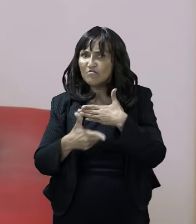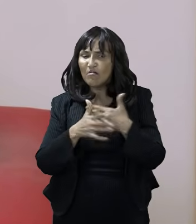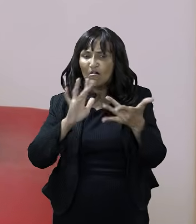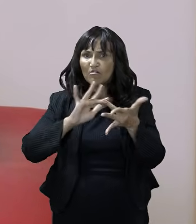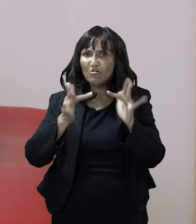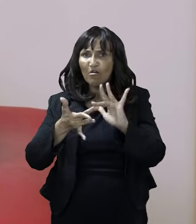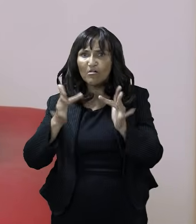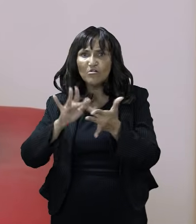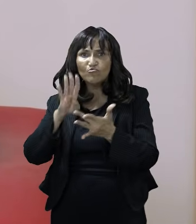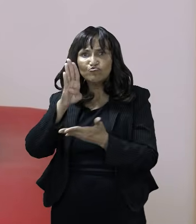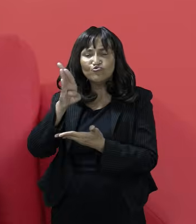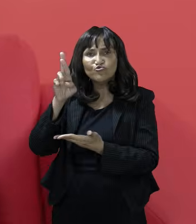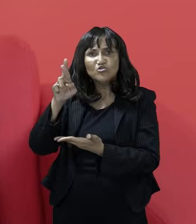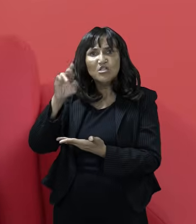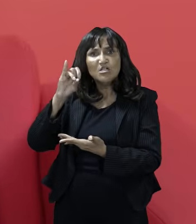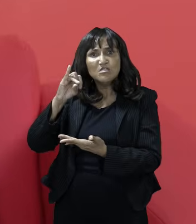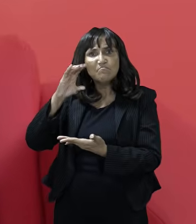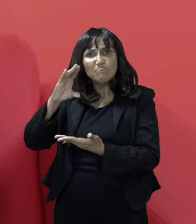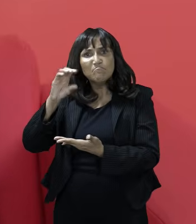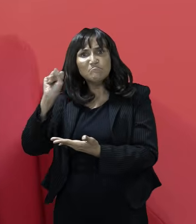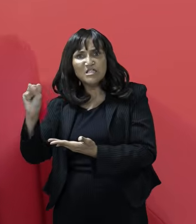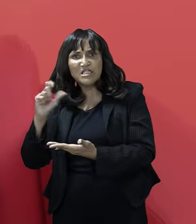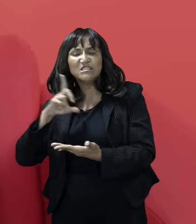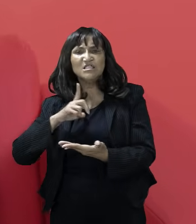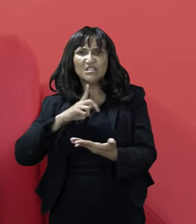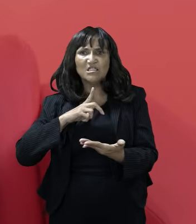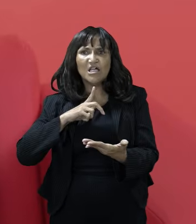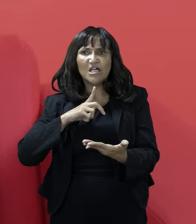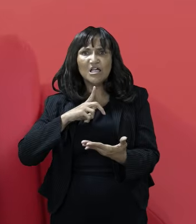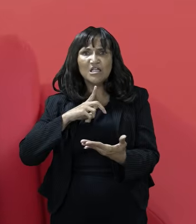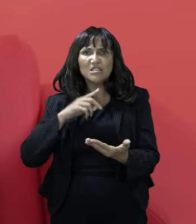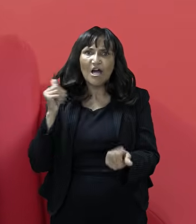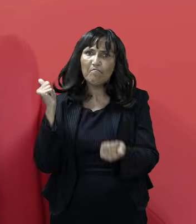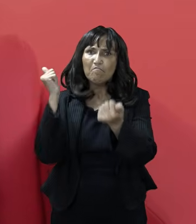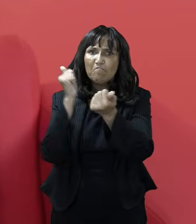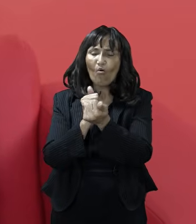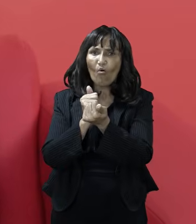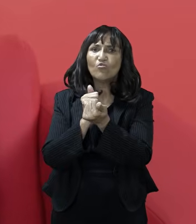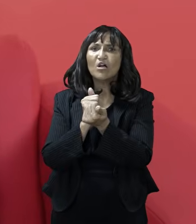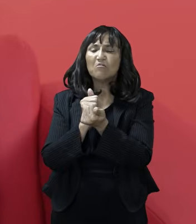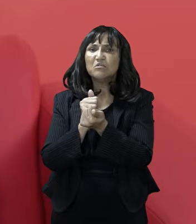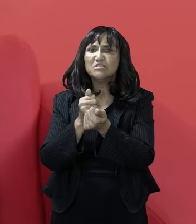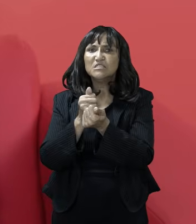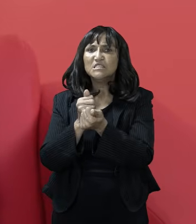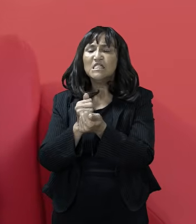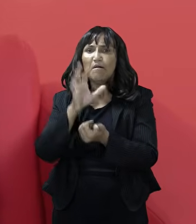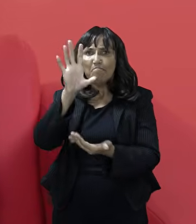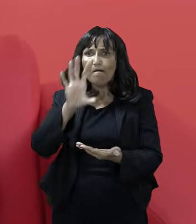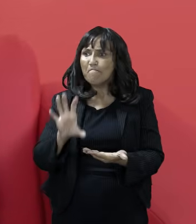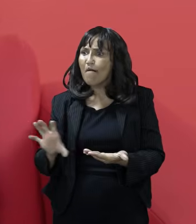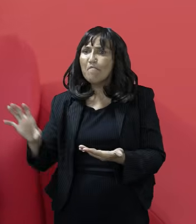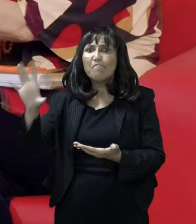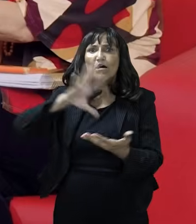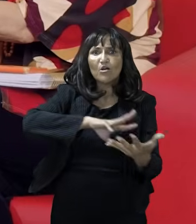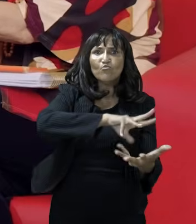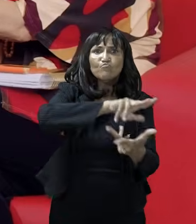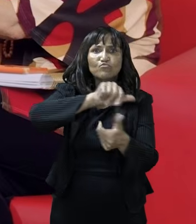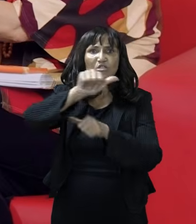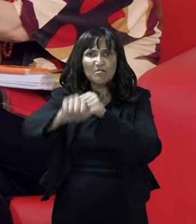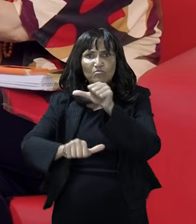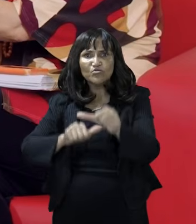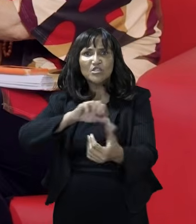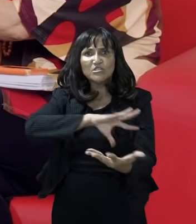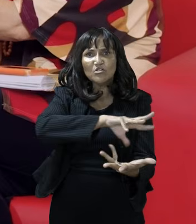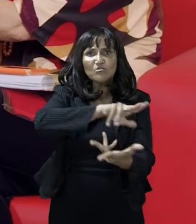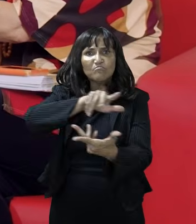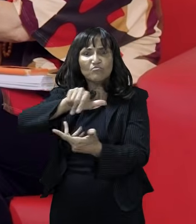dos BRICS, que é fundamental. Que tem a ver com esse quebra-cabeça internacional também e tanta transformação que a gente está vendo, né? O comportamento do